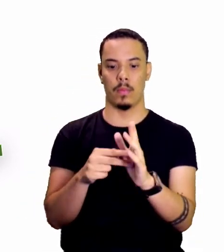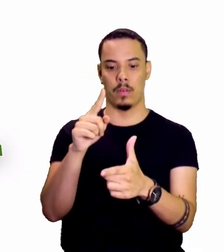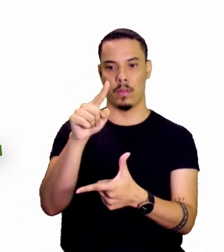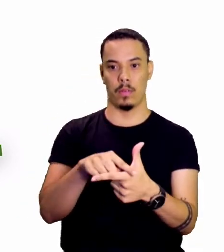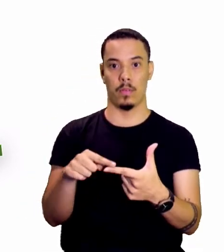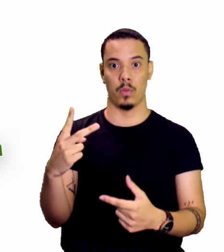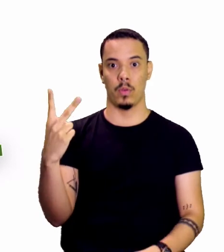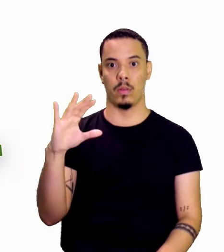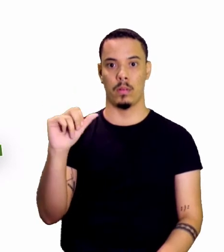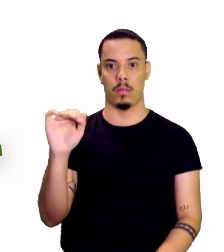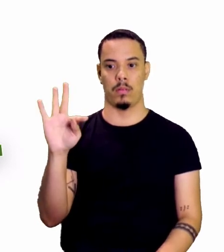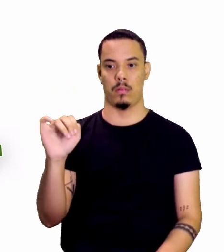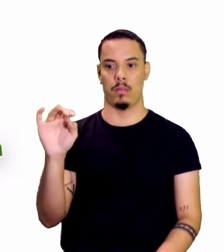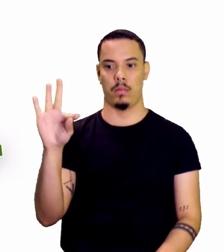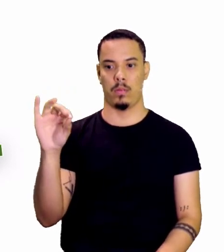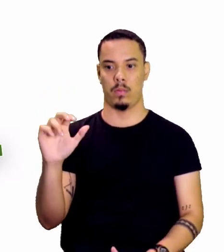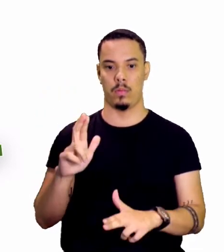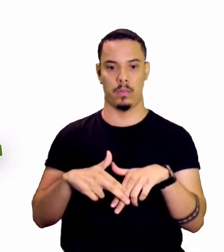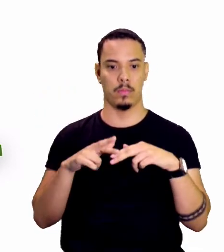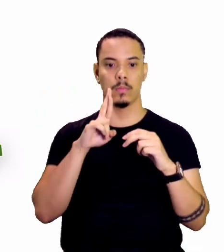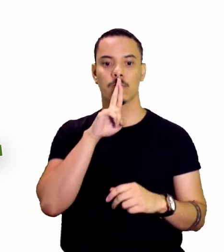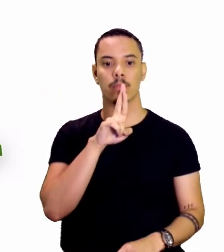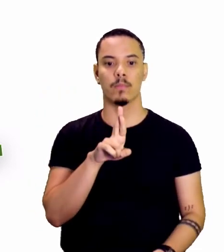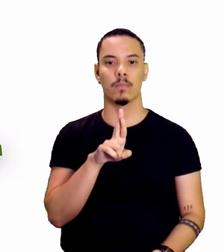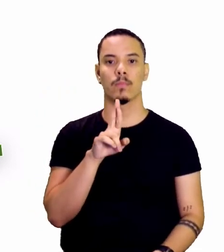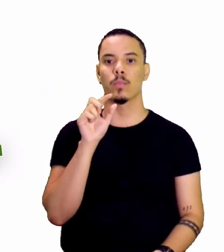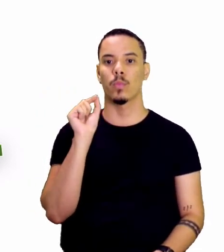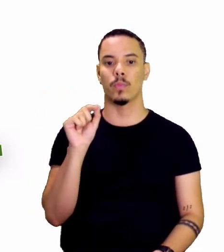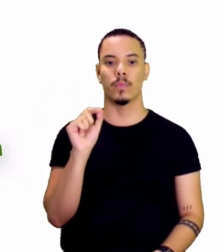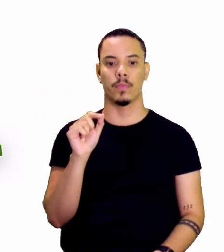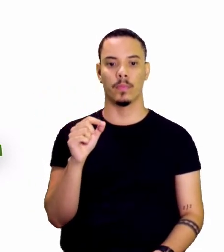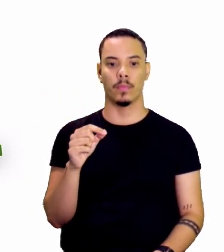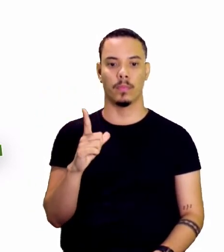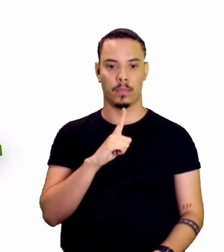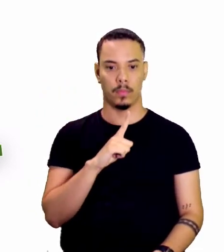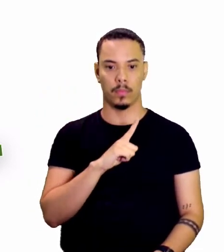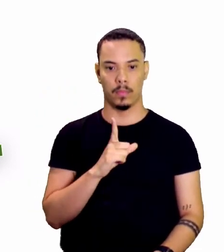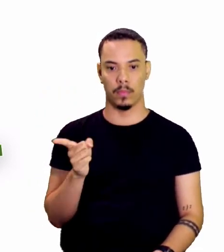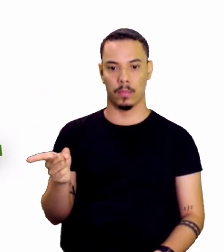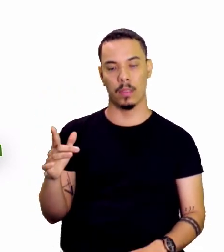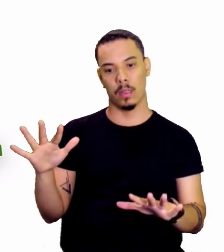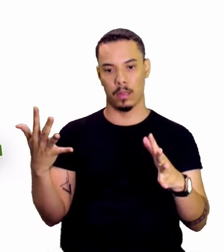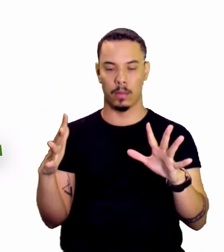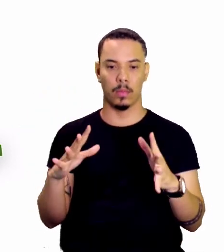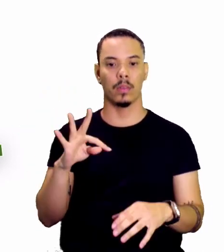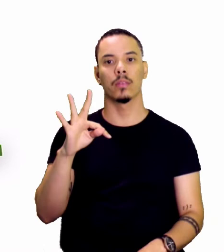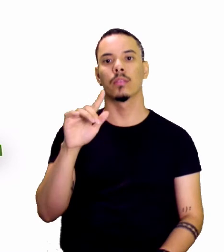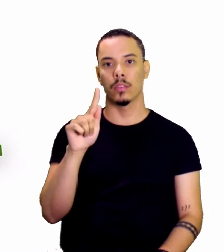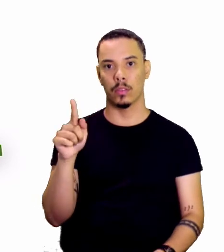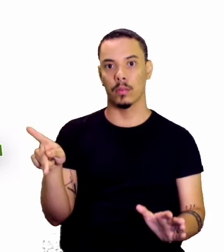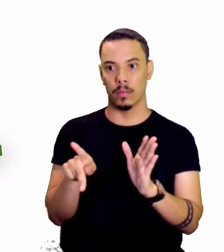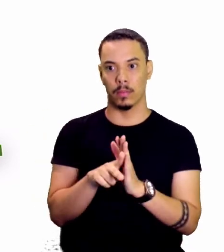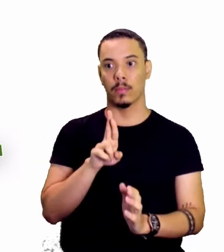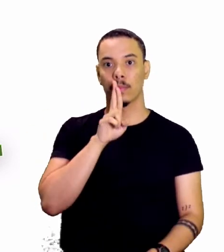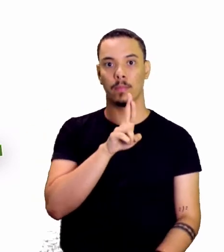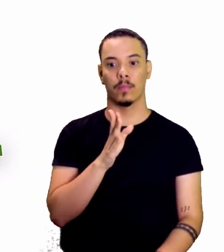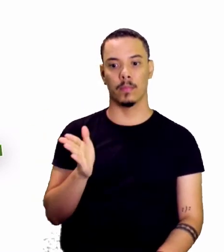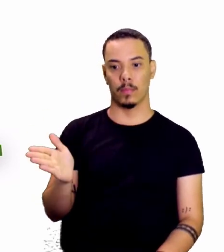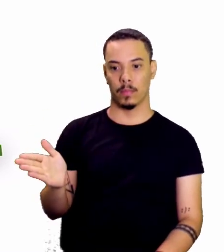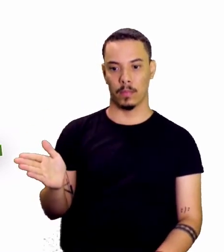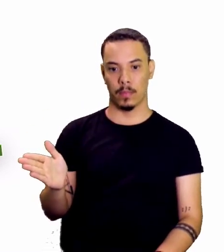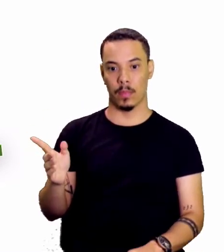dos dois catetos né dessa então a velocidade né aproximadamente a tangente aí